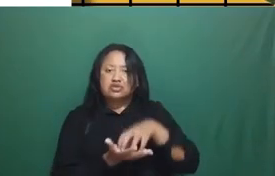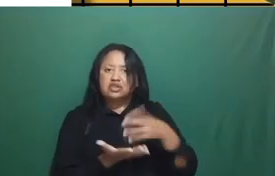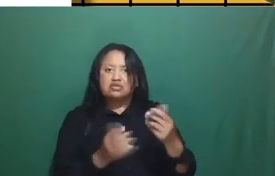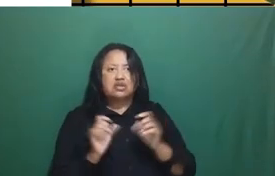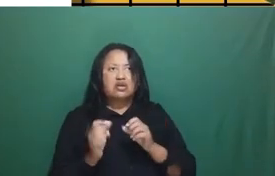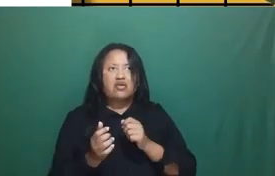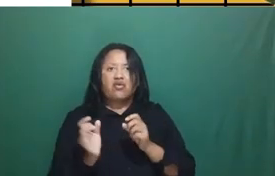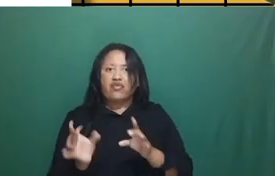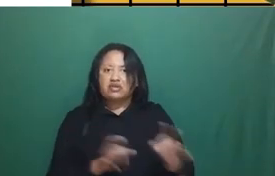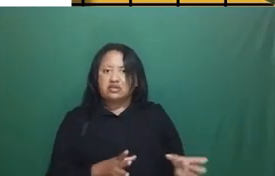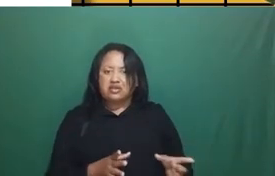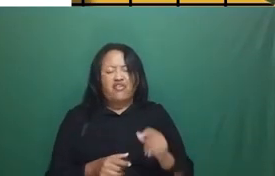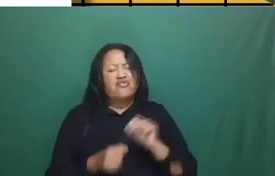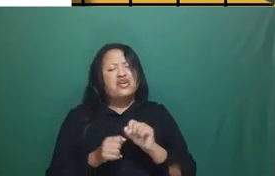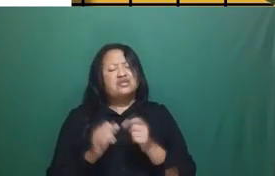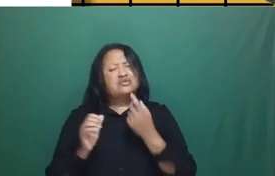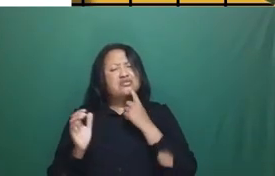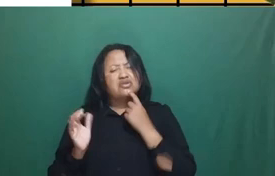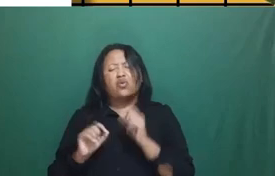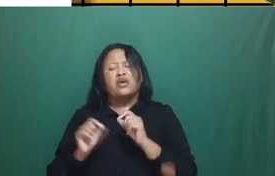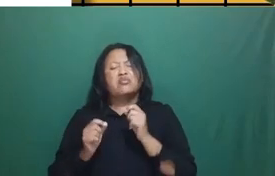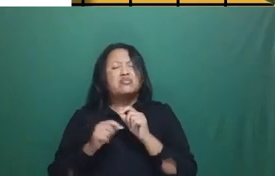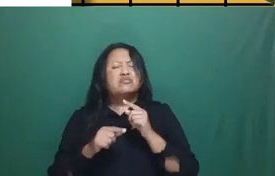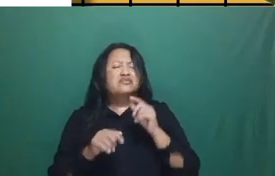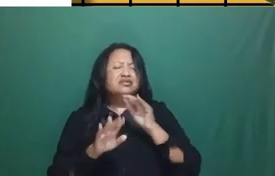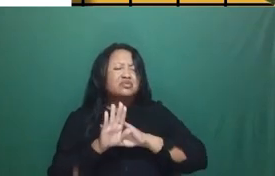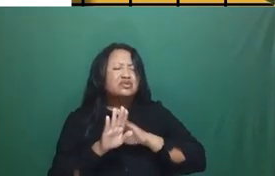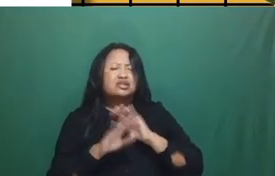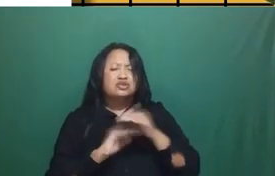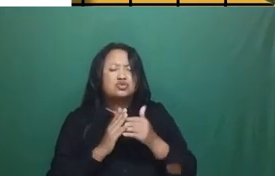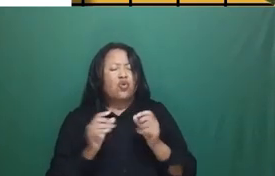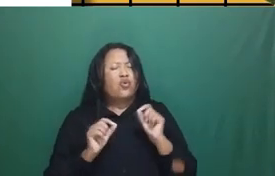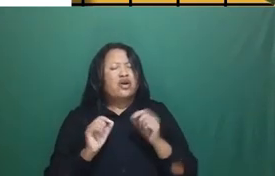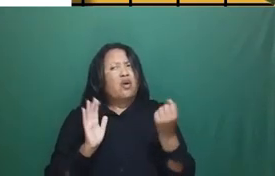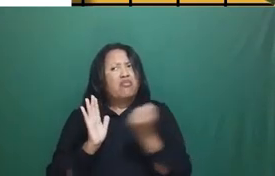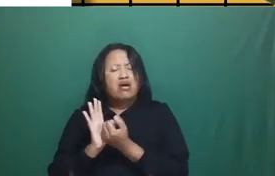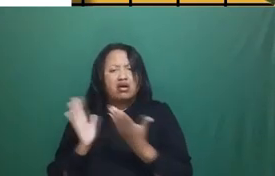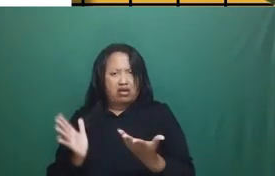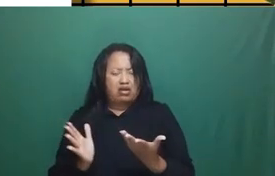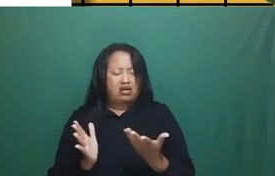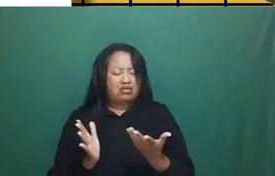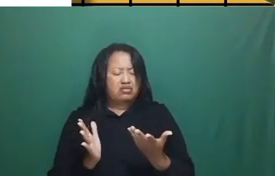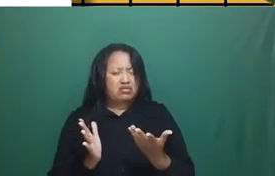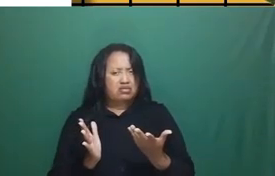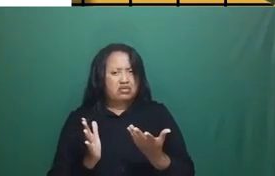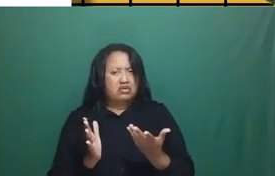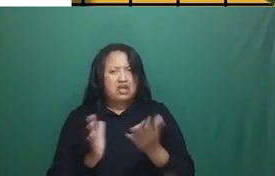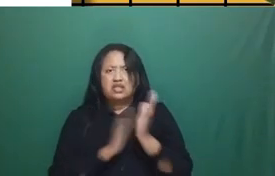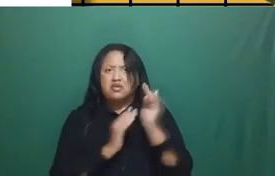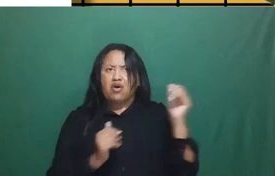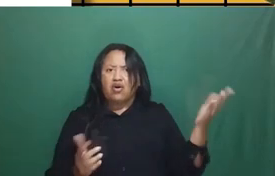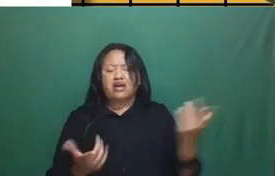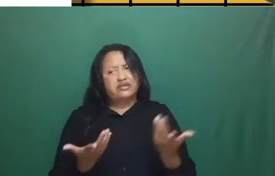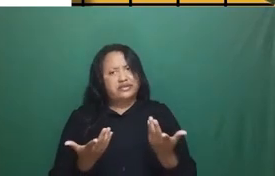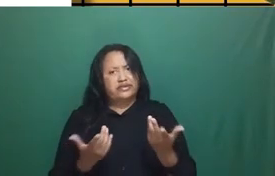de compras que diz feito na Indonésia O que que tá por trás de tudo isso porque que uma grife uma marca espanhola